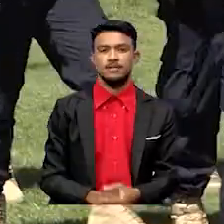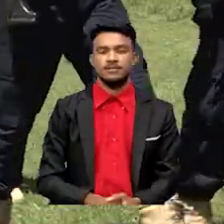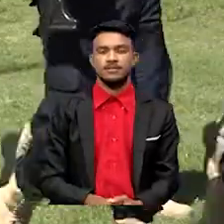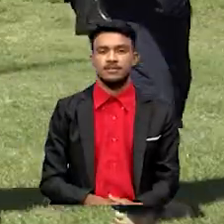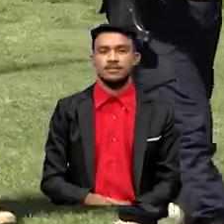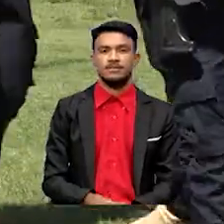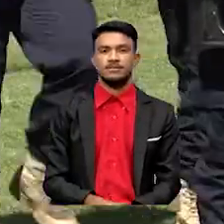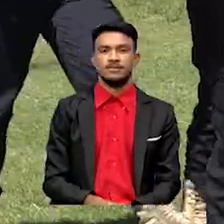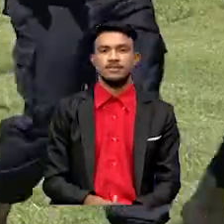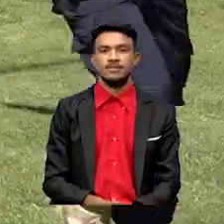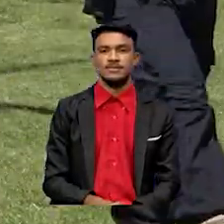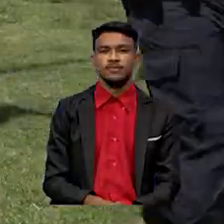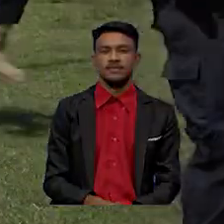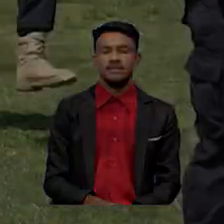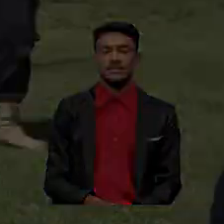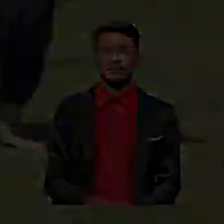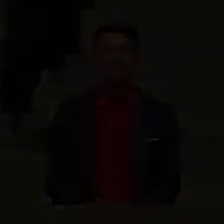vindo esse mês gemem e